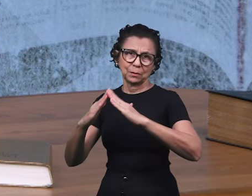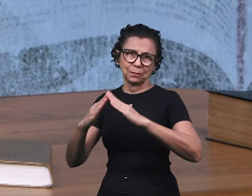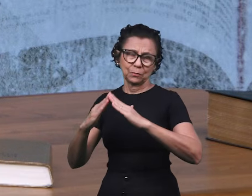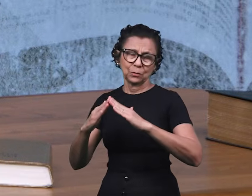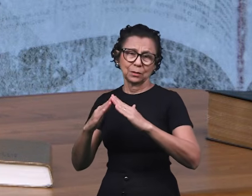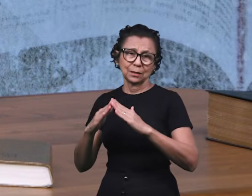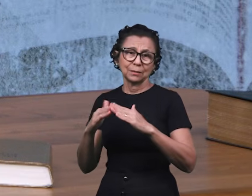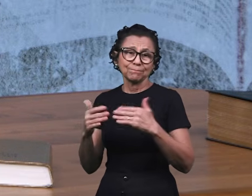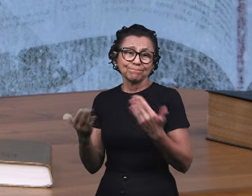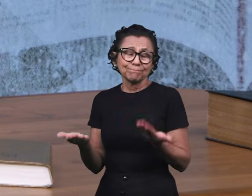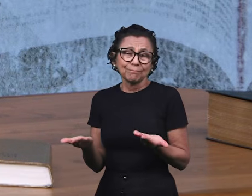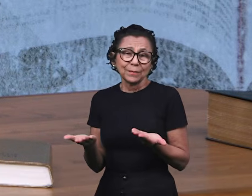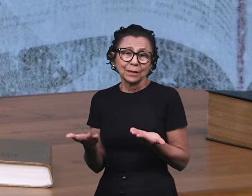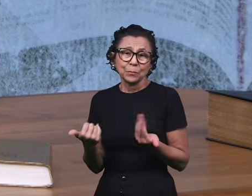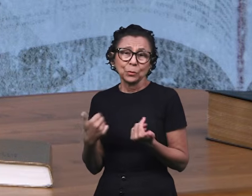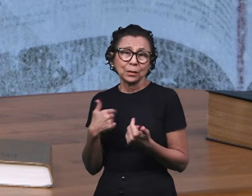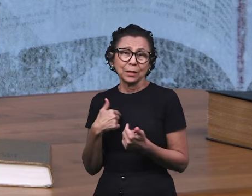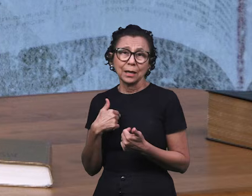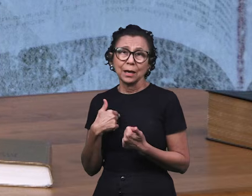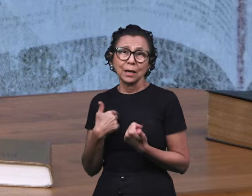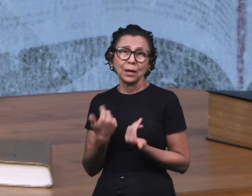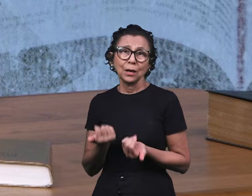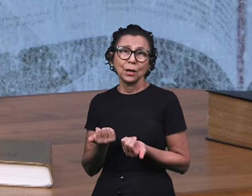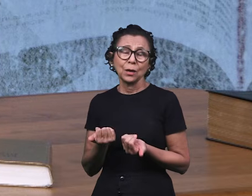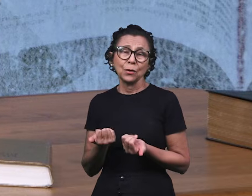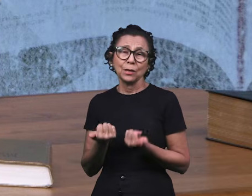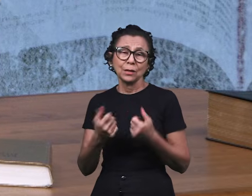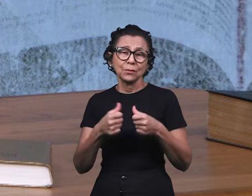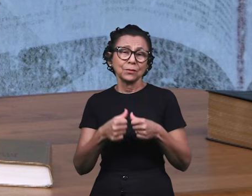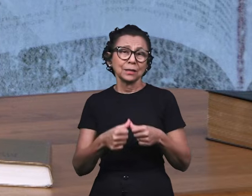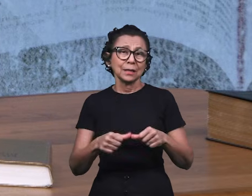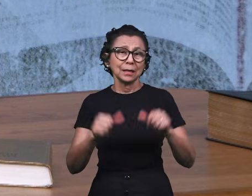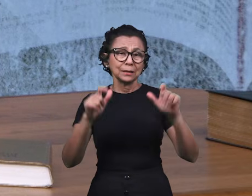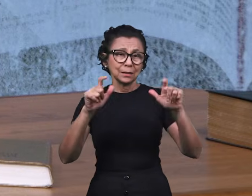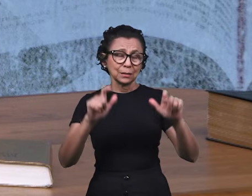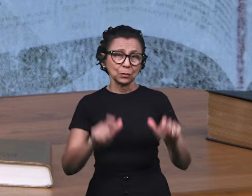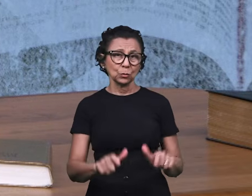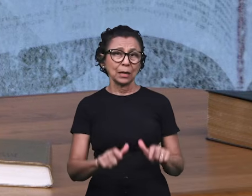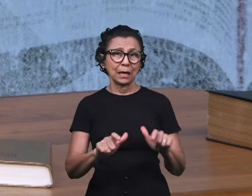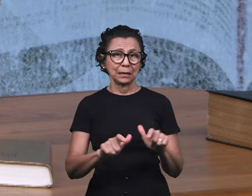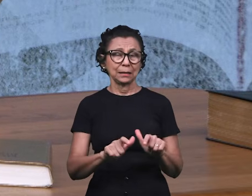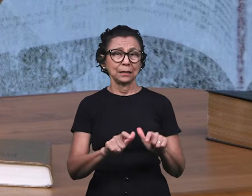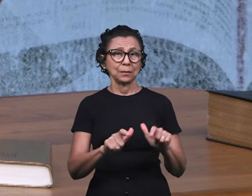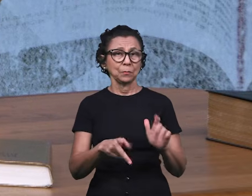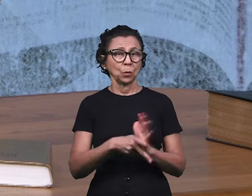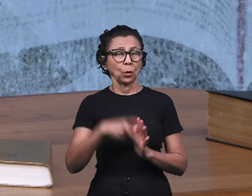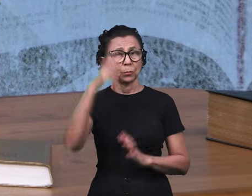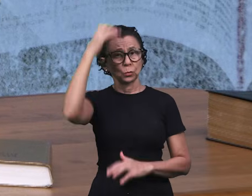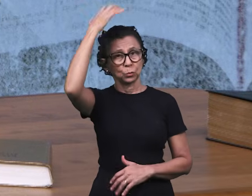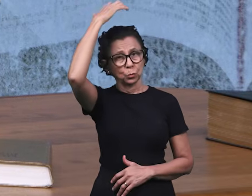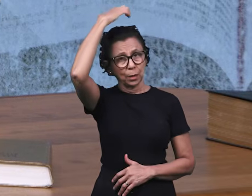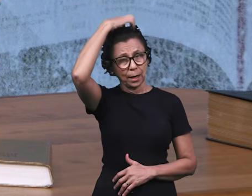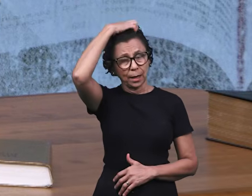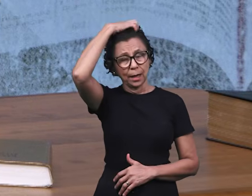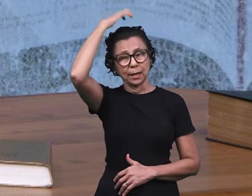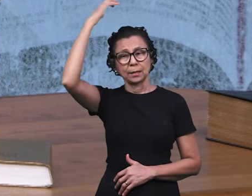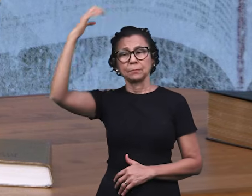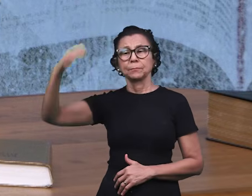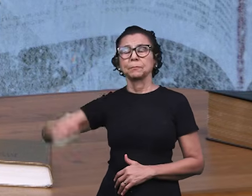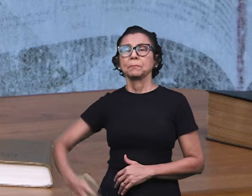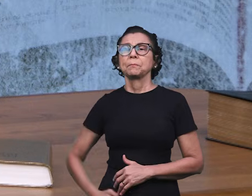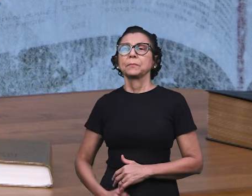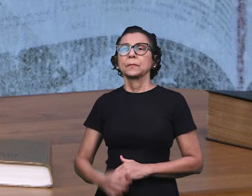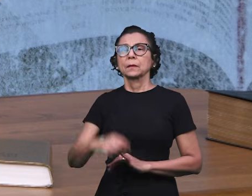que razão habitaria o teu servo contigo na cidade real? Então lhe deu Aques naquele dia a cidade